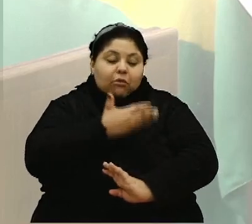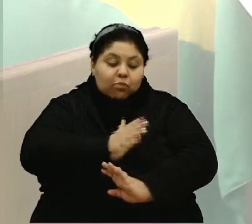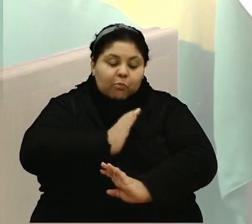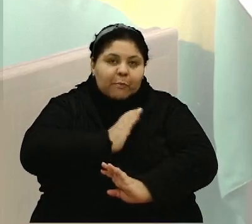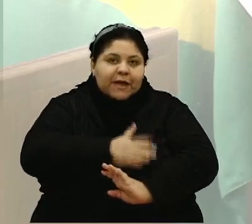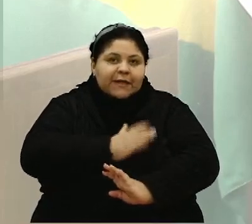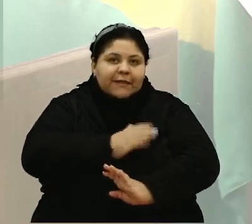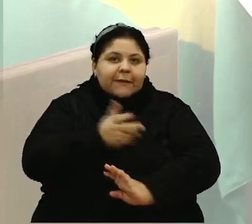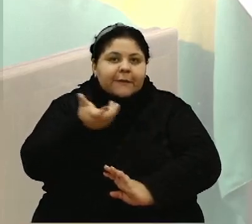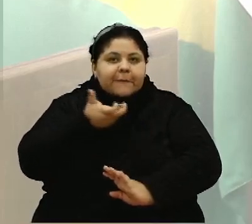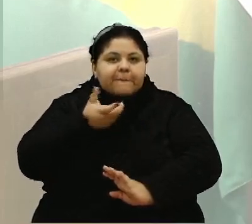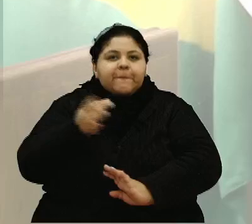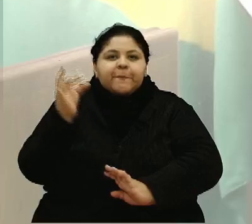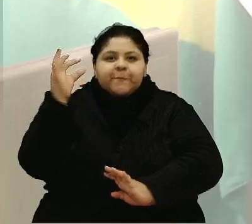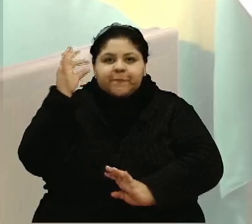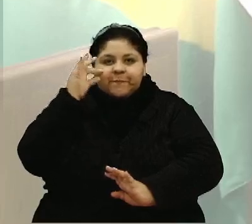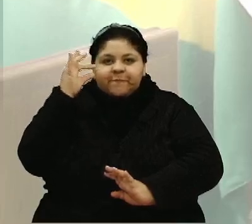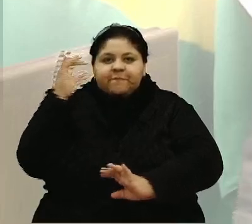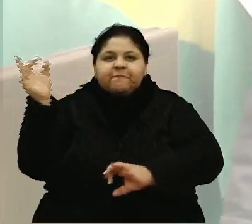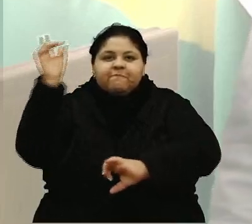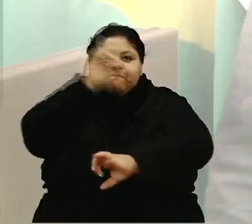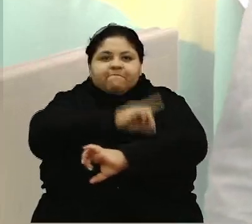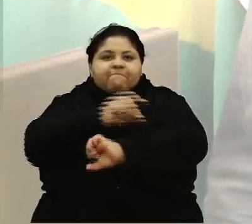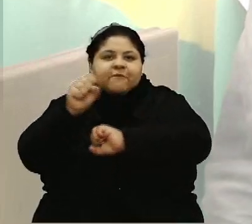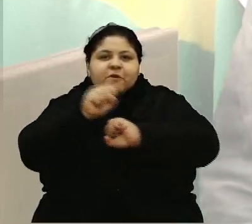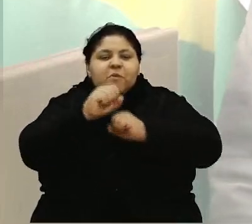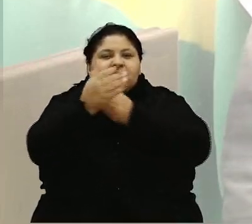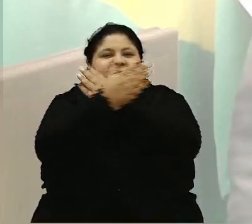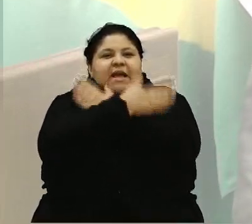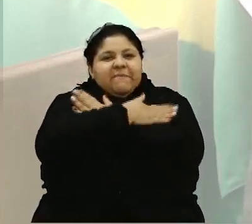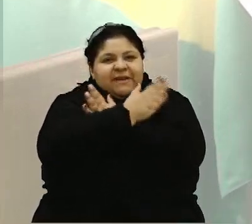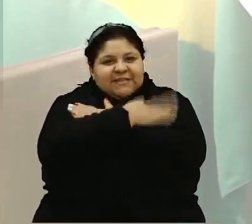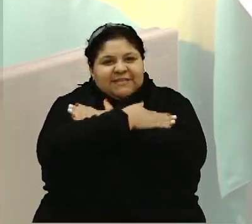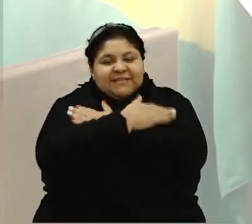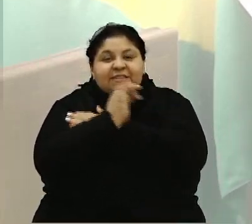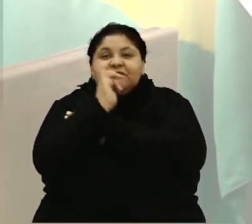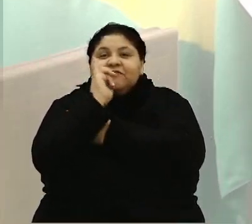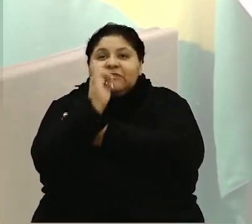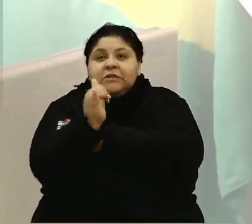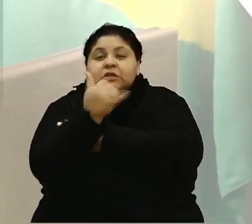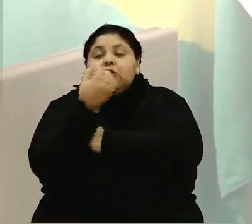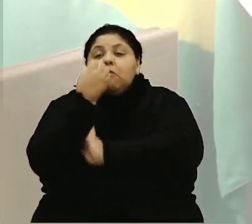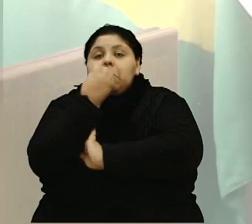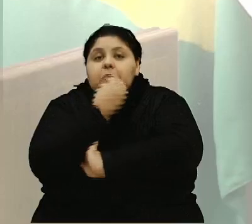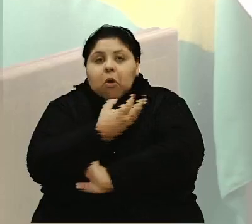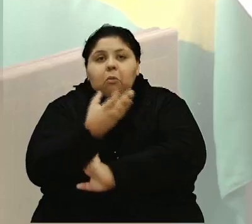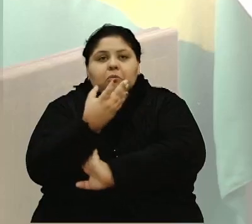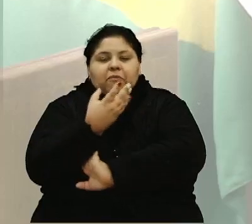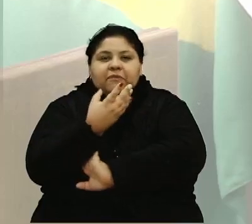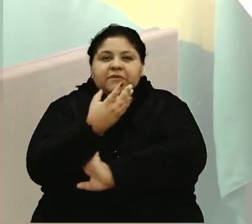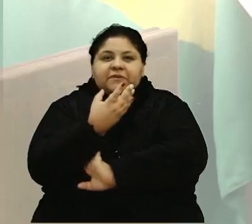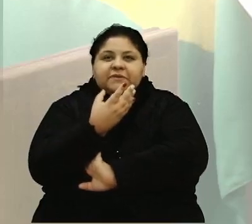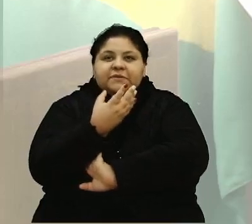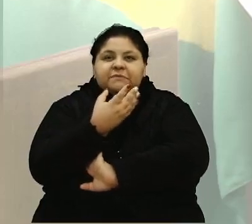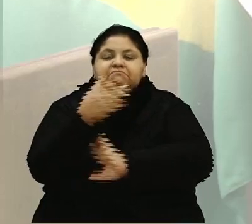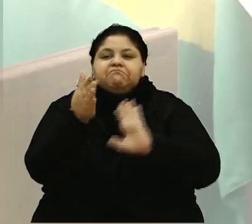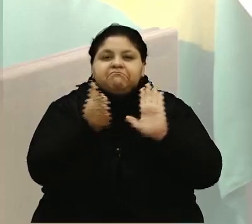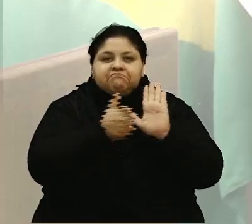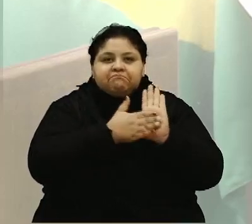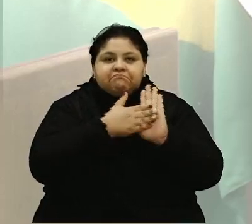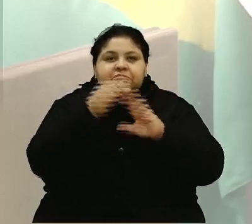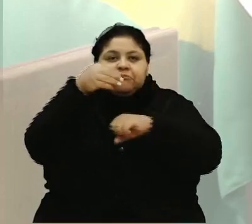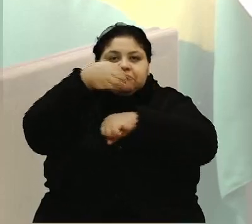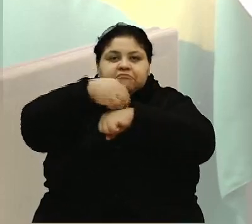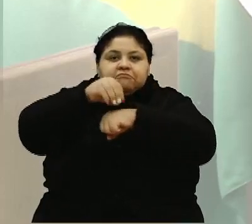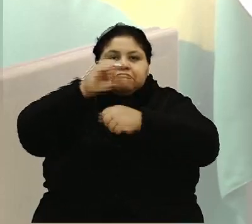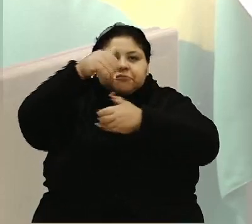e que eu quero estar presente aqui no dia para poder dar um abraço nele e dizer que foi muito bem a sua proposição. Eu